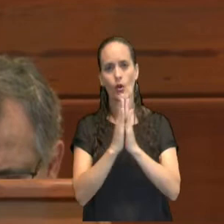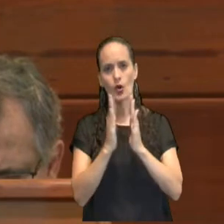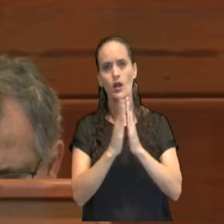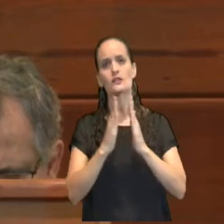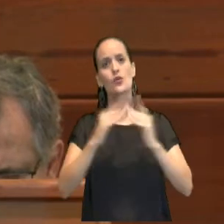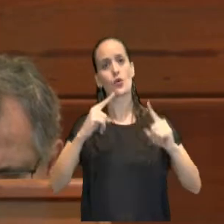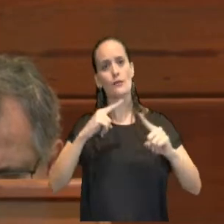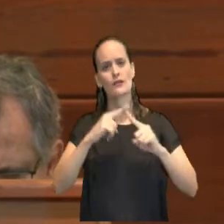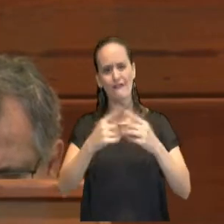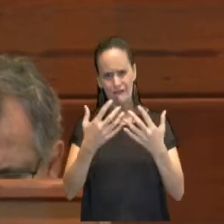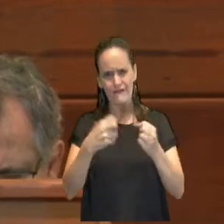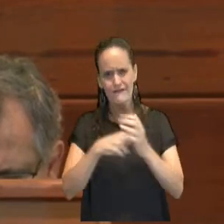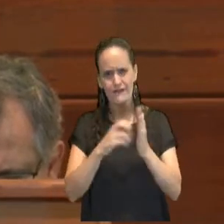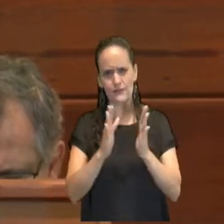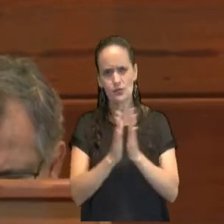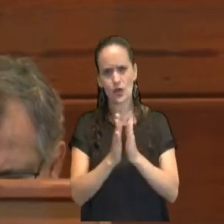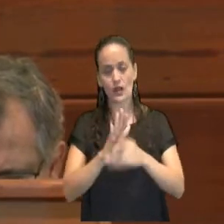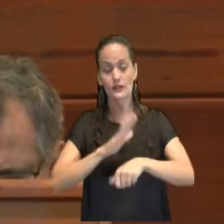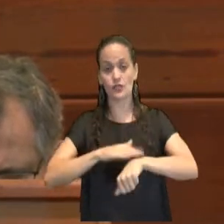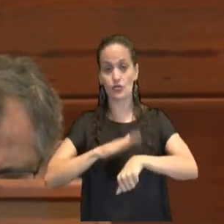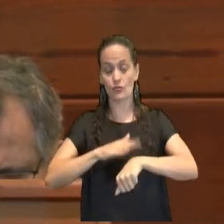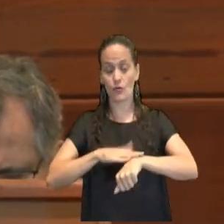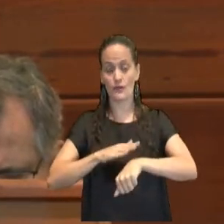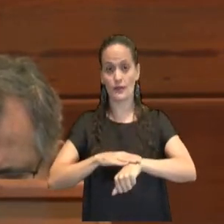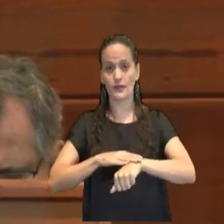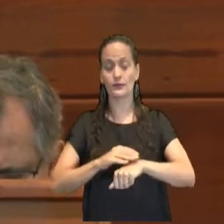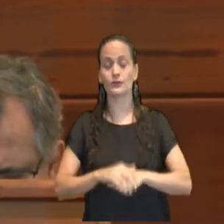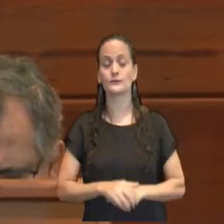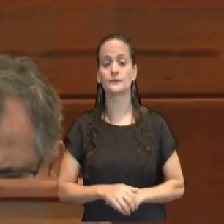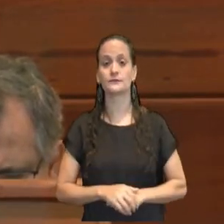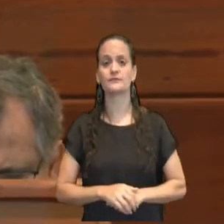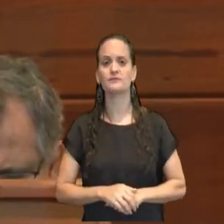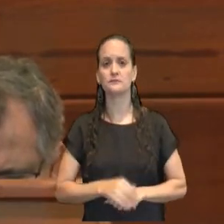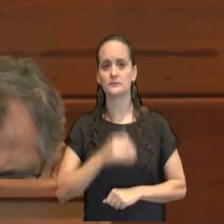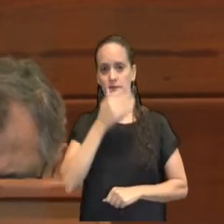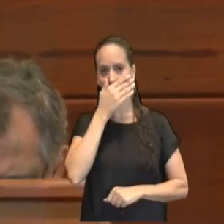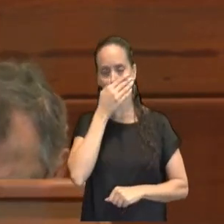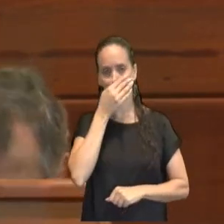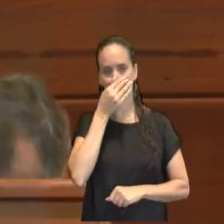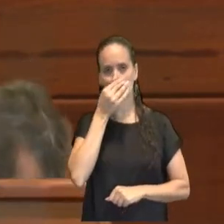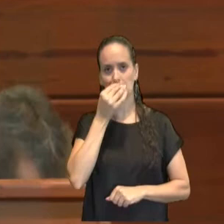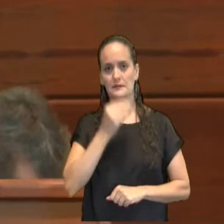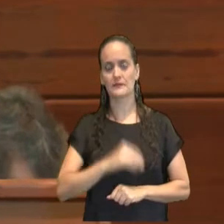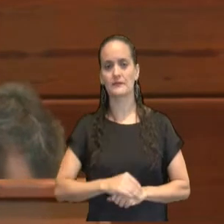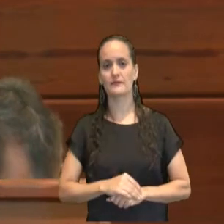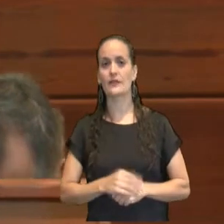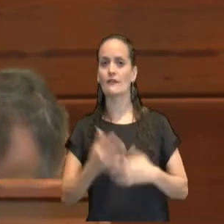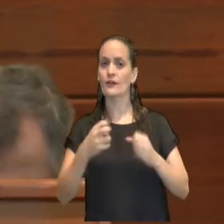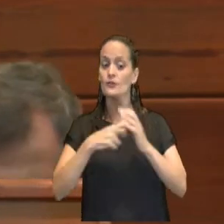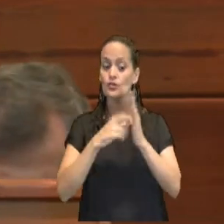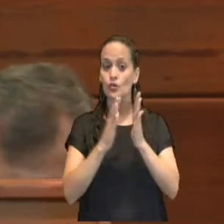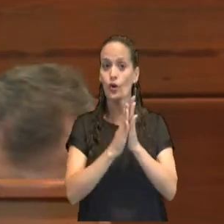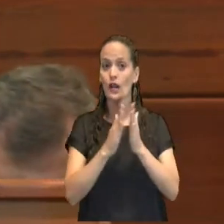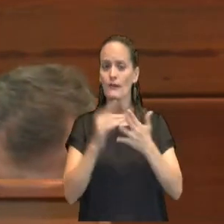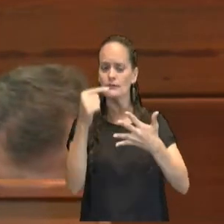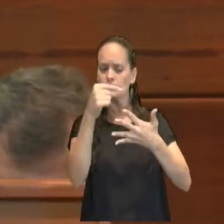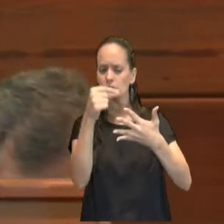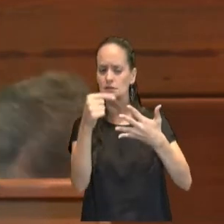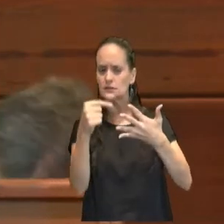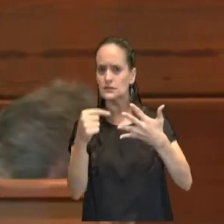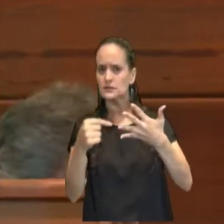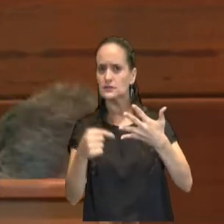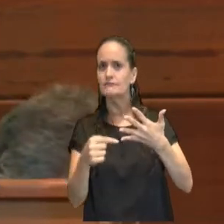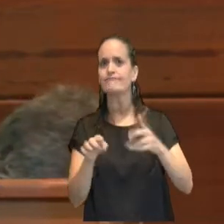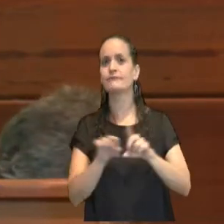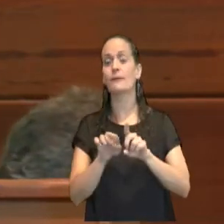Senhor. Feche os seus olhos neste momento. Você que nos acompanha, ore a Deus por esses pedidos, agradeça.